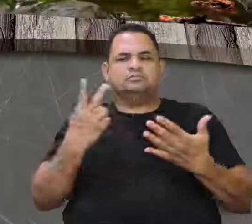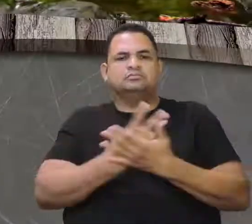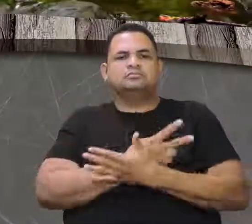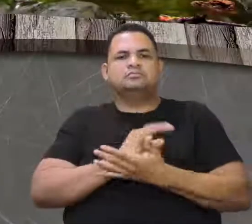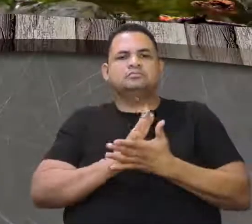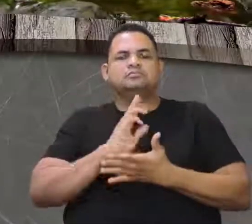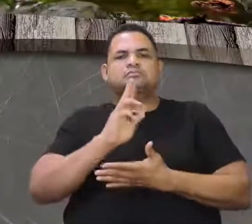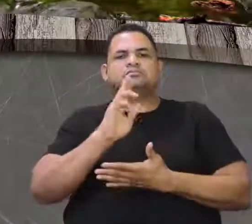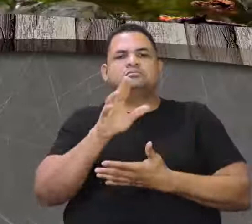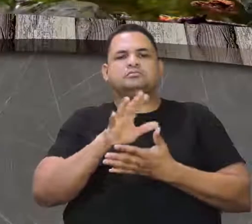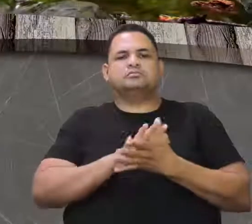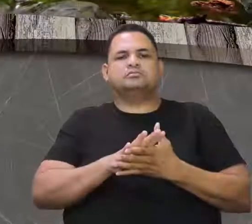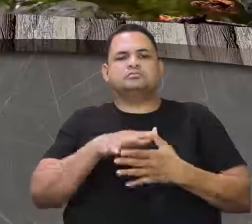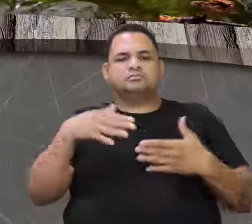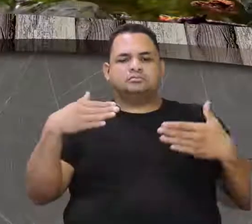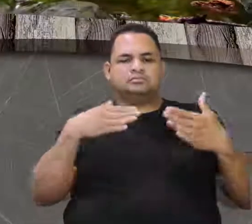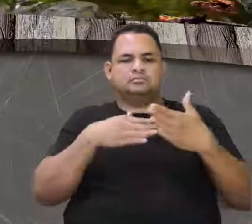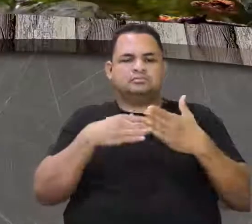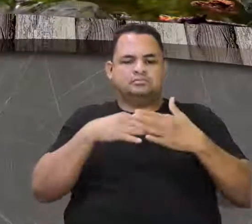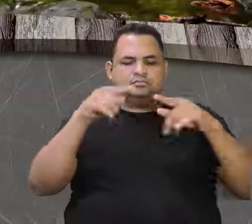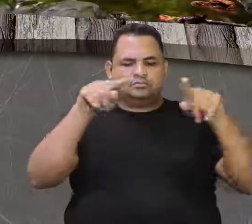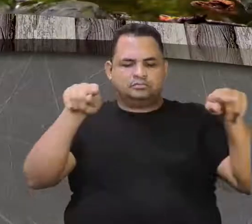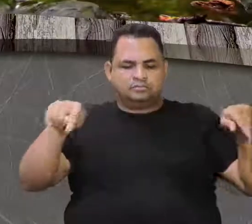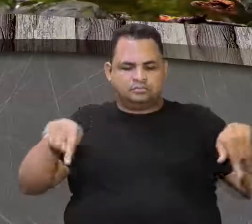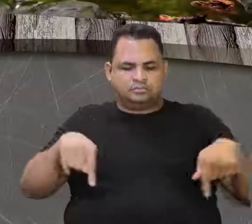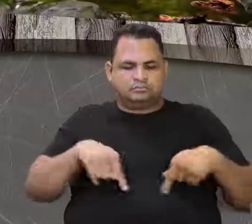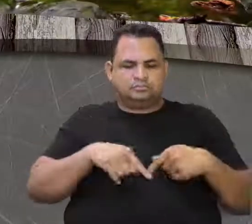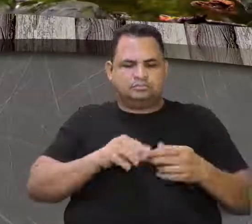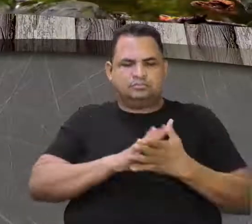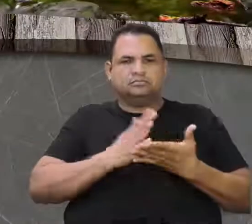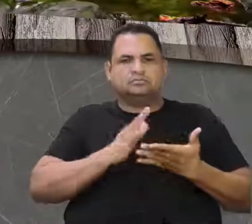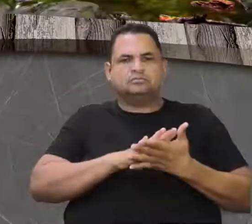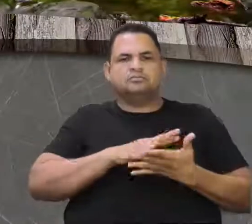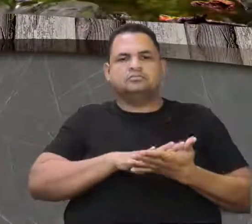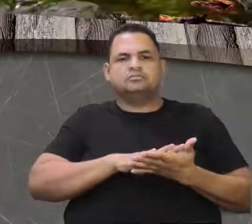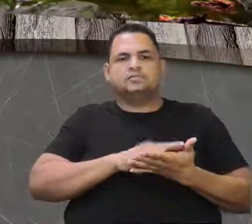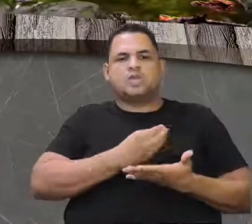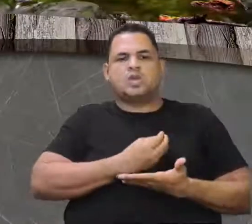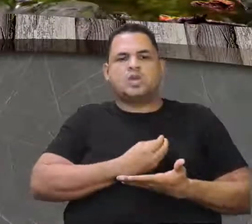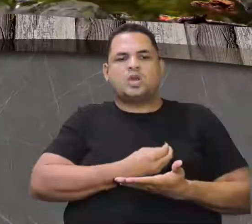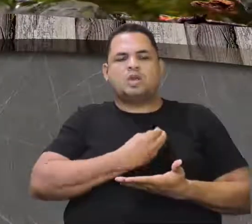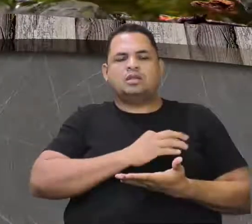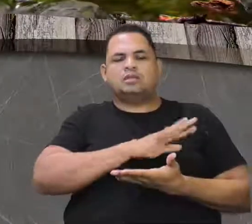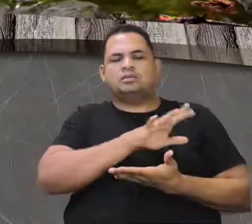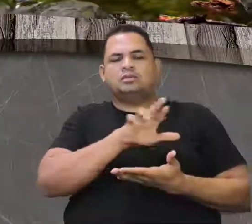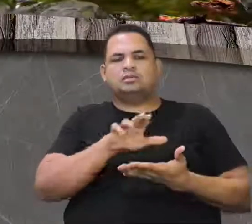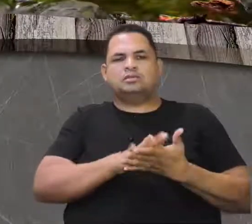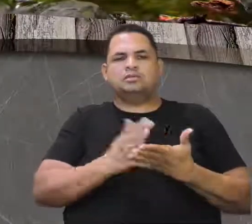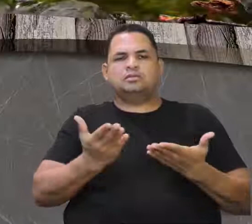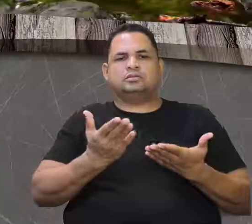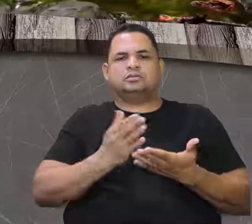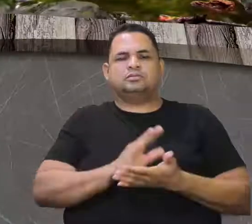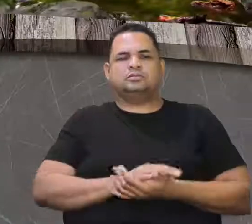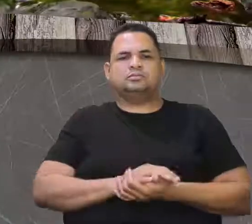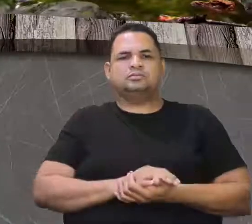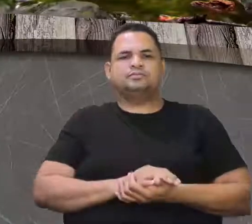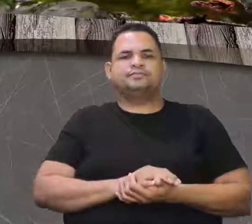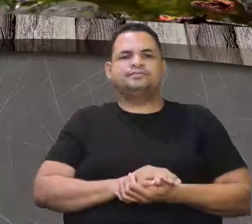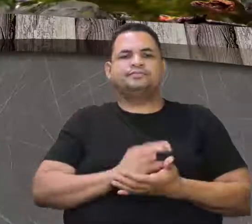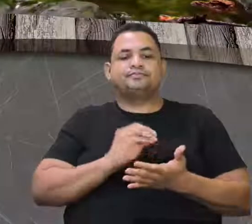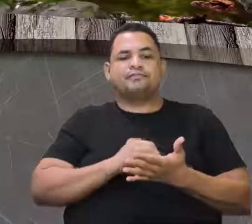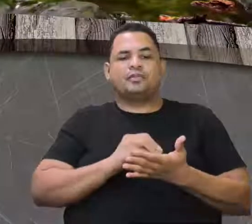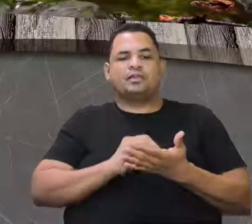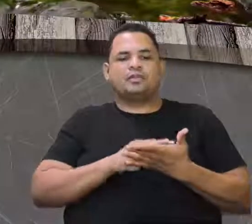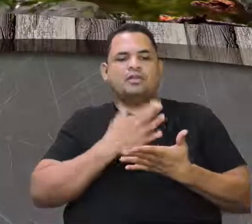que sempre vão estar limitando, né, as populações de determinados ecossistemas. Se faltou recurso, eles vão ter que ir atrás.